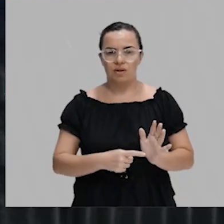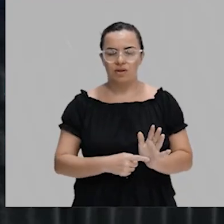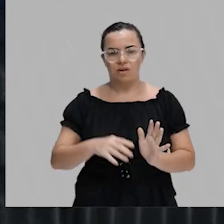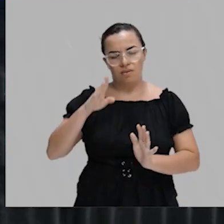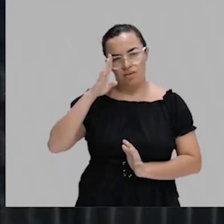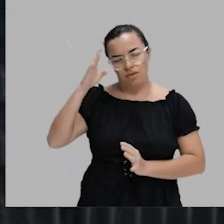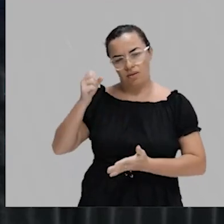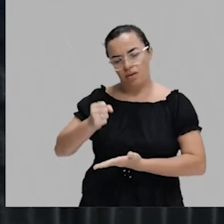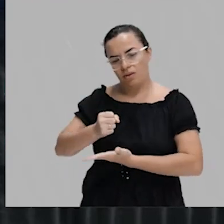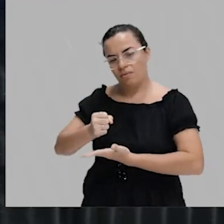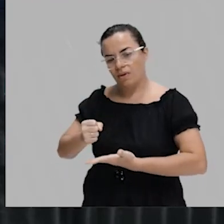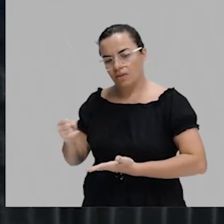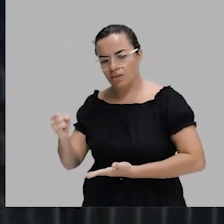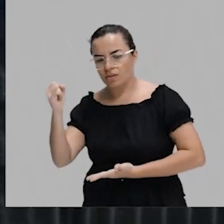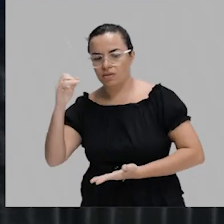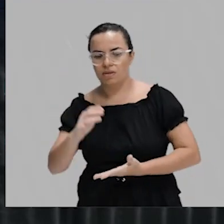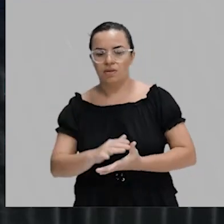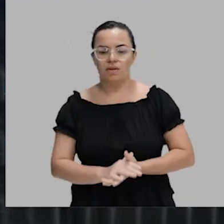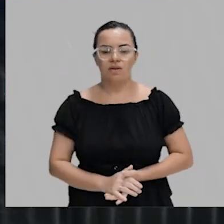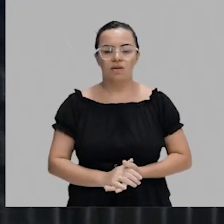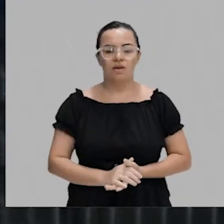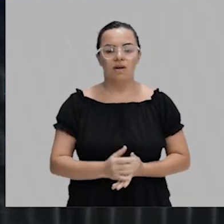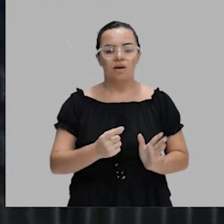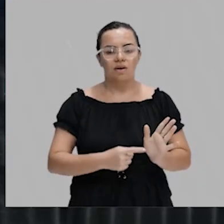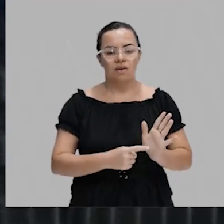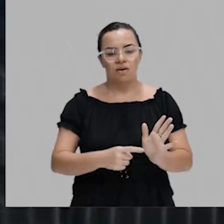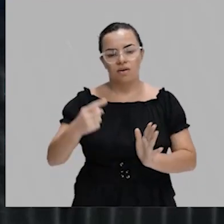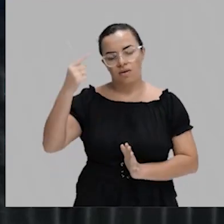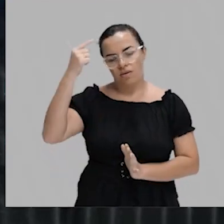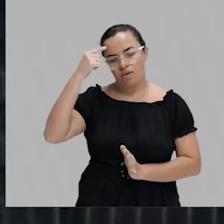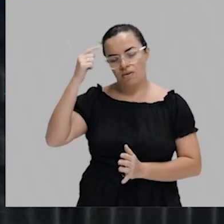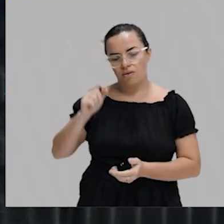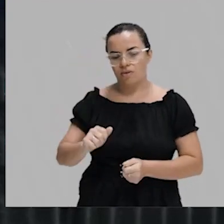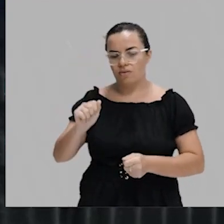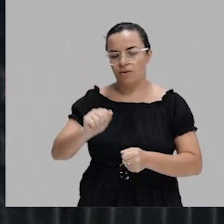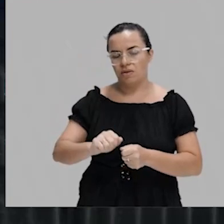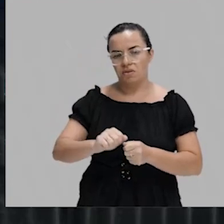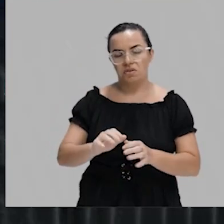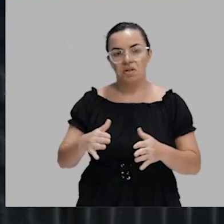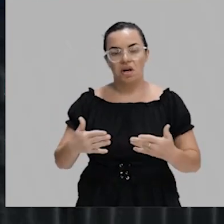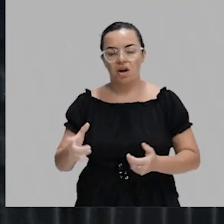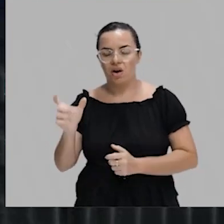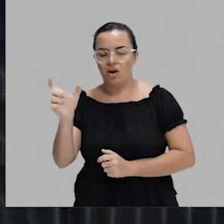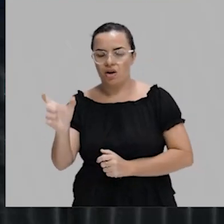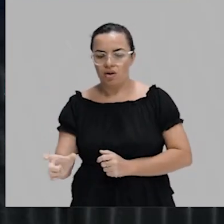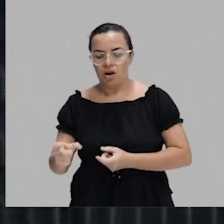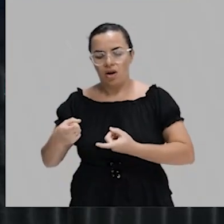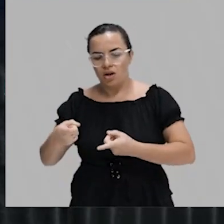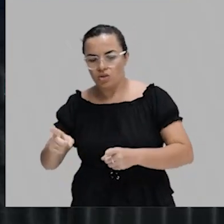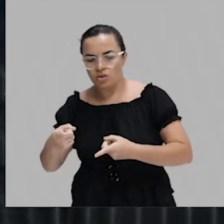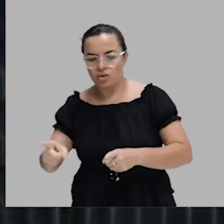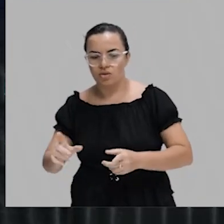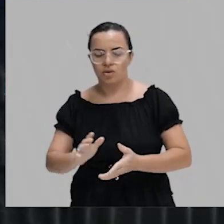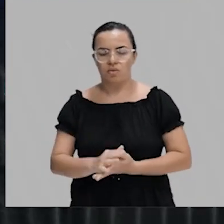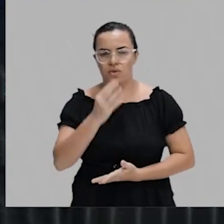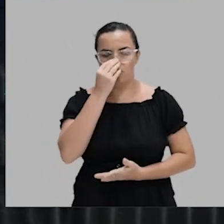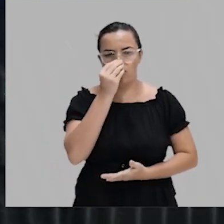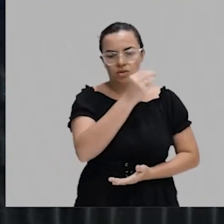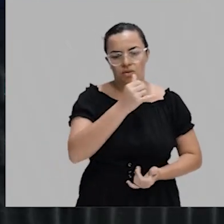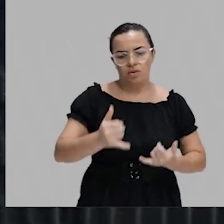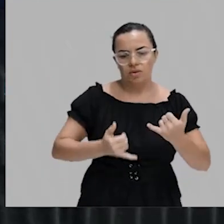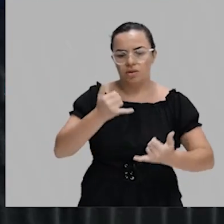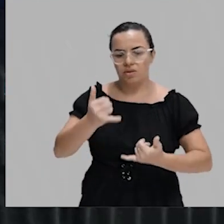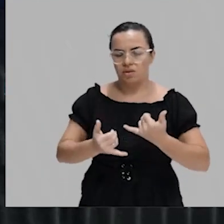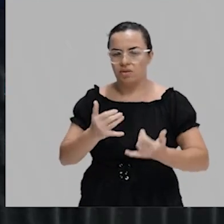de. Apresentando a ideia, né, fazer algo ou alguém motivo de riso, diversão, menosprezo ou zombaria. Então, tome com muito cuidado.